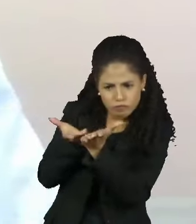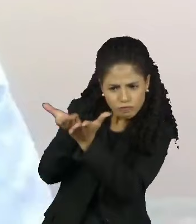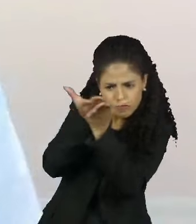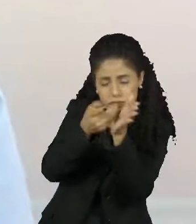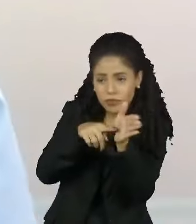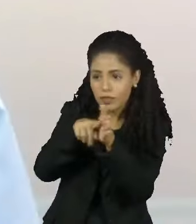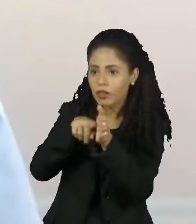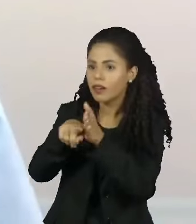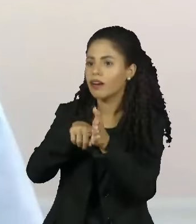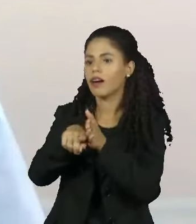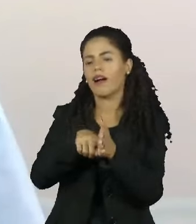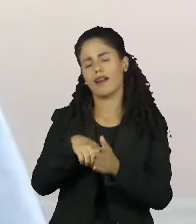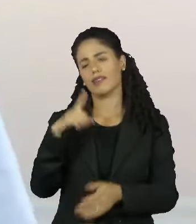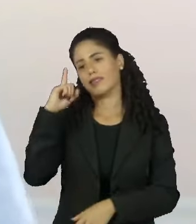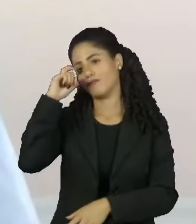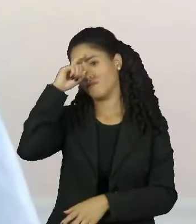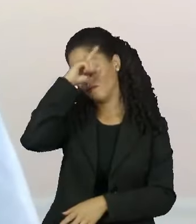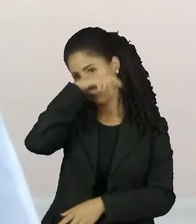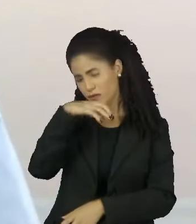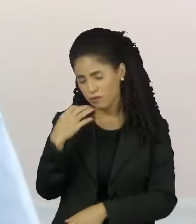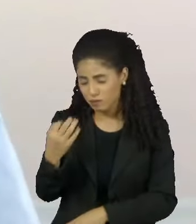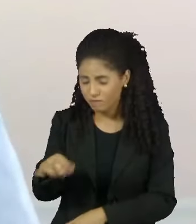e se tratar. Nós não temos